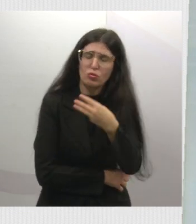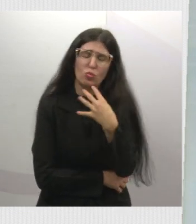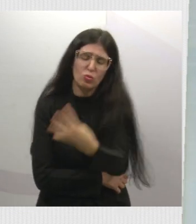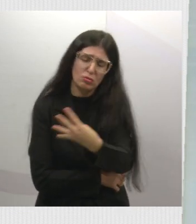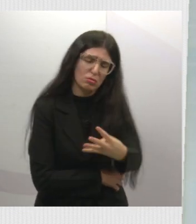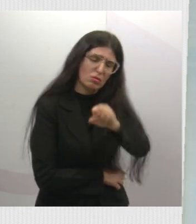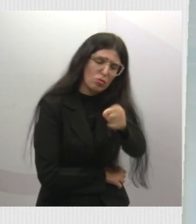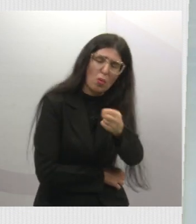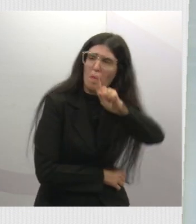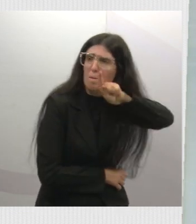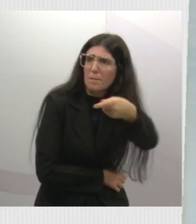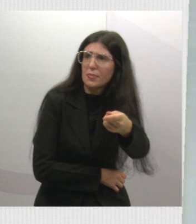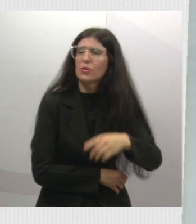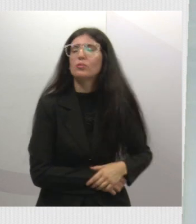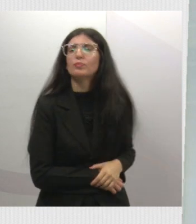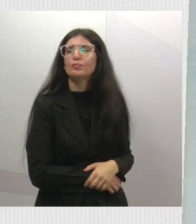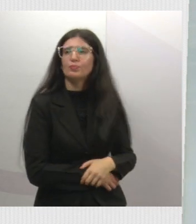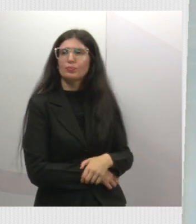26.448.000, chegando a